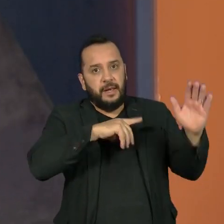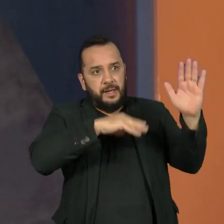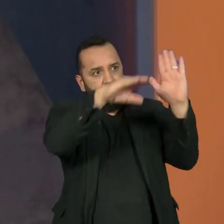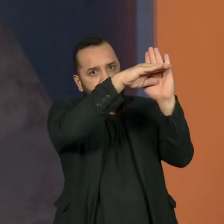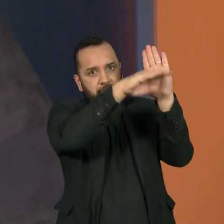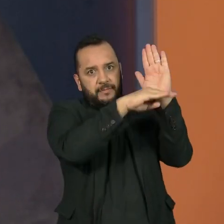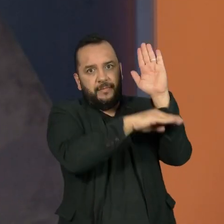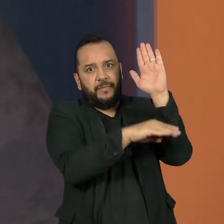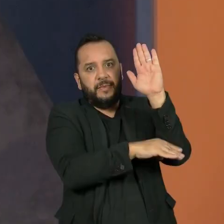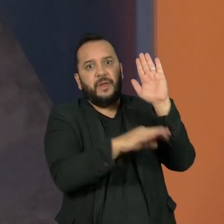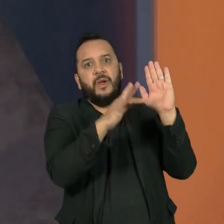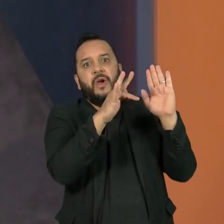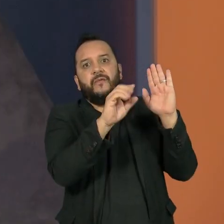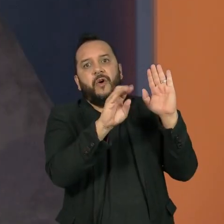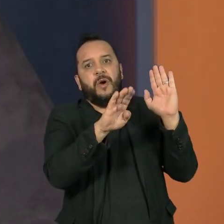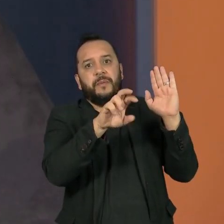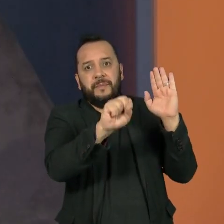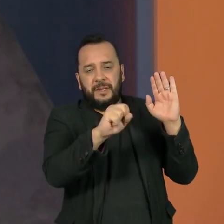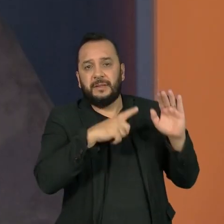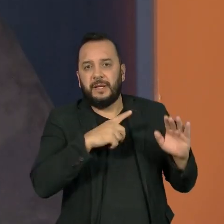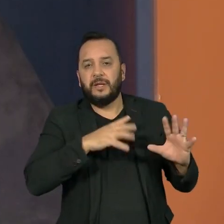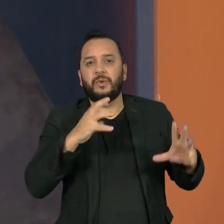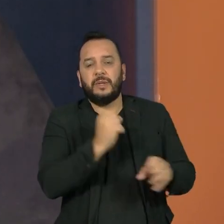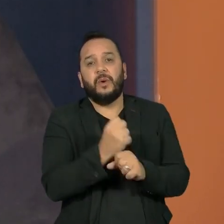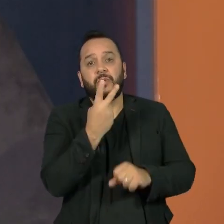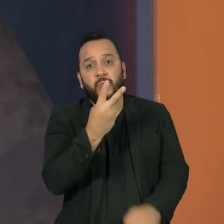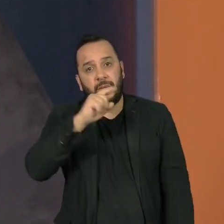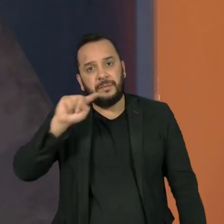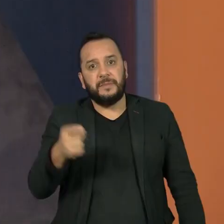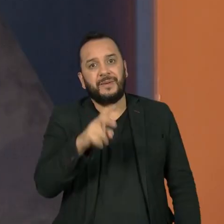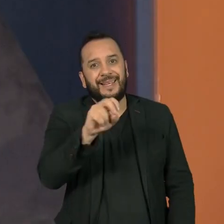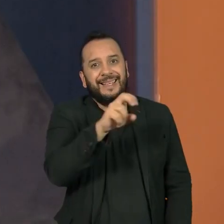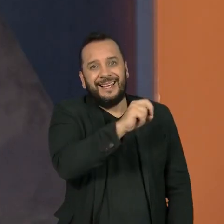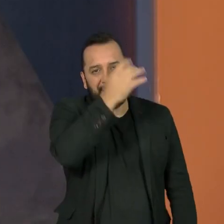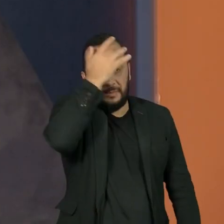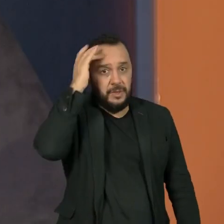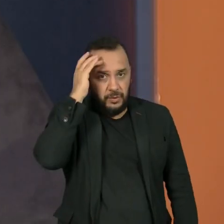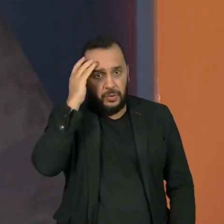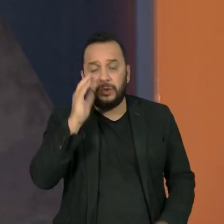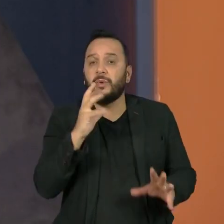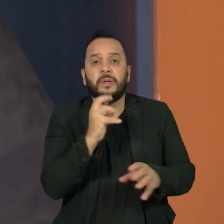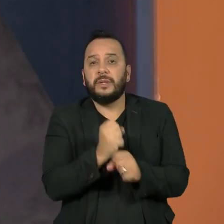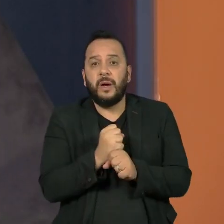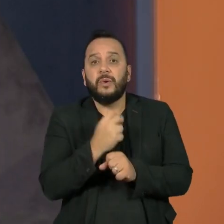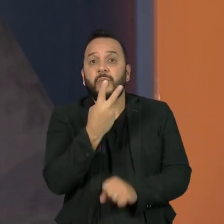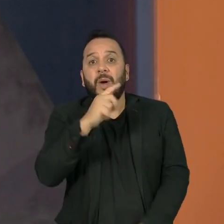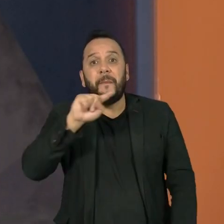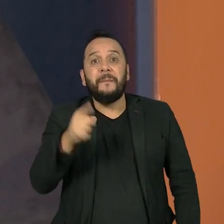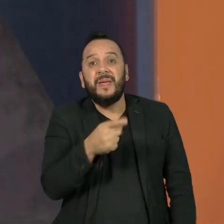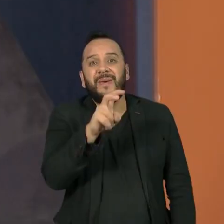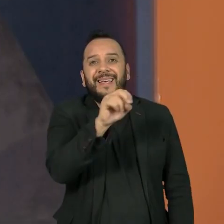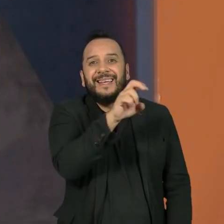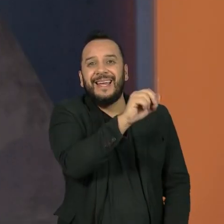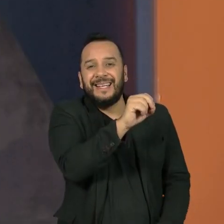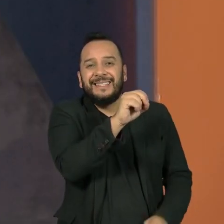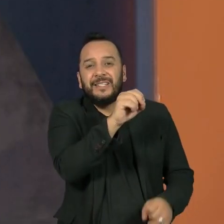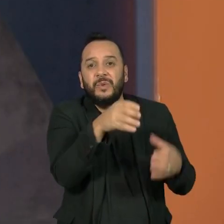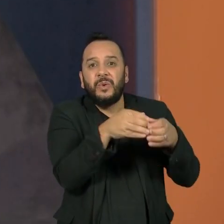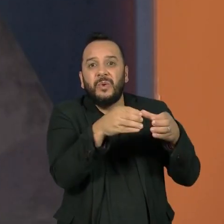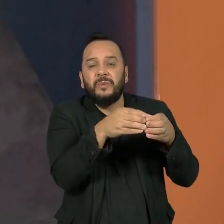contabiliza 2.250 pessoas e desse total apenas 16 são negros, menos